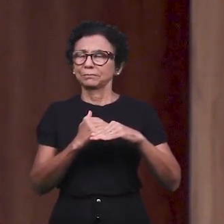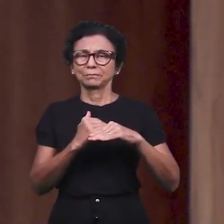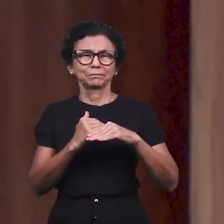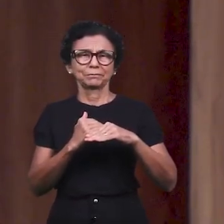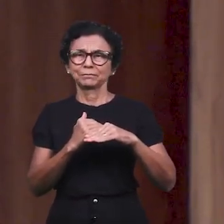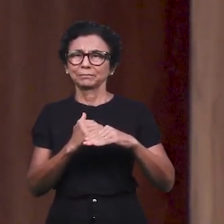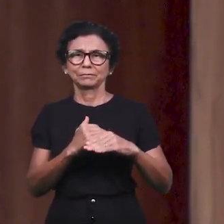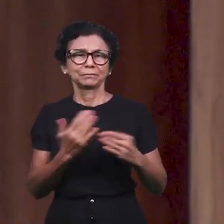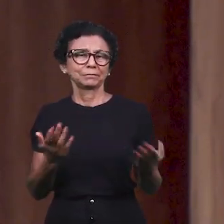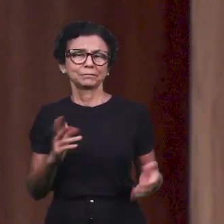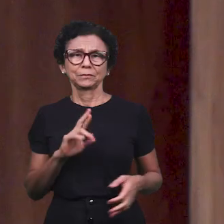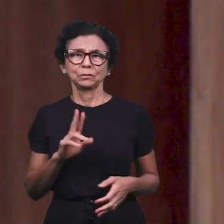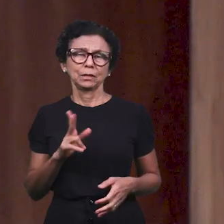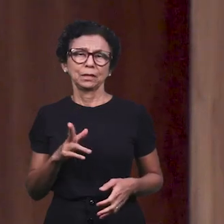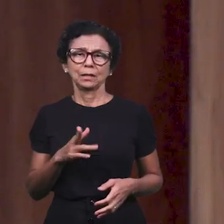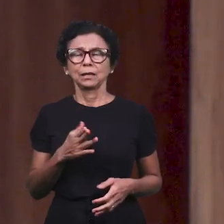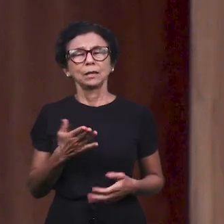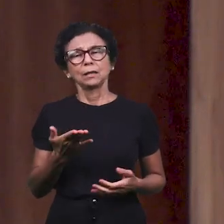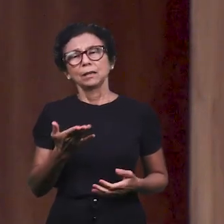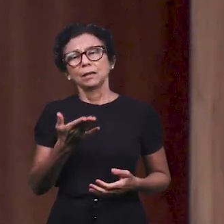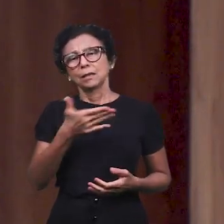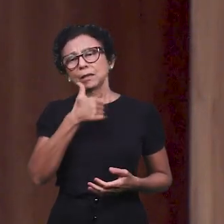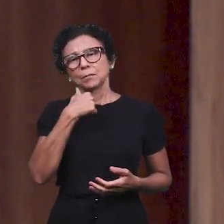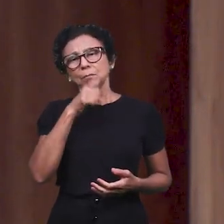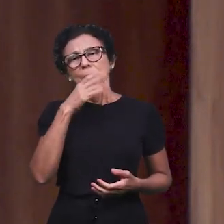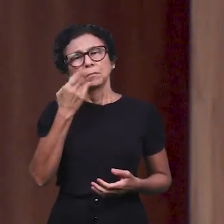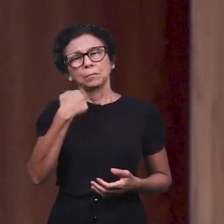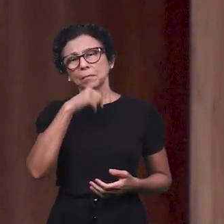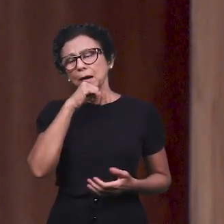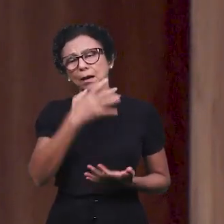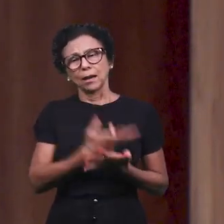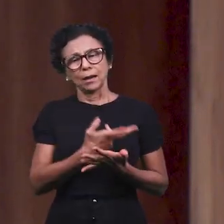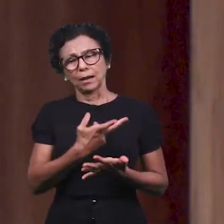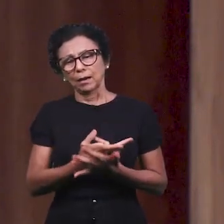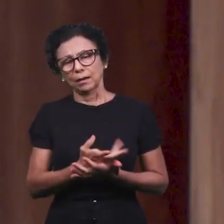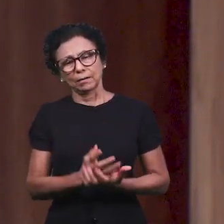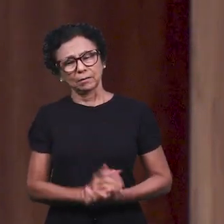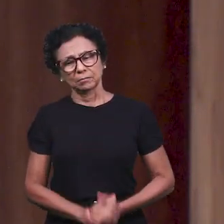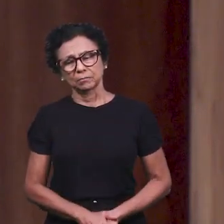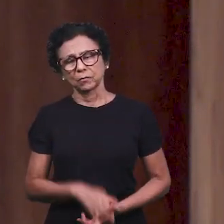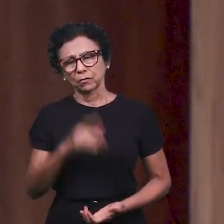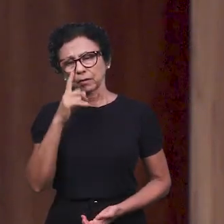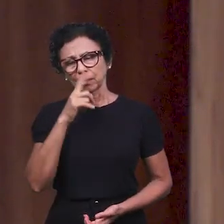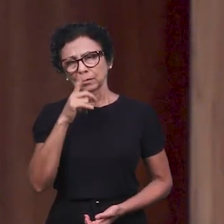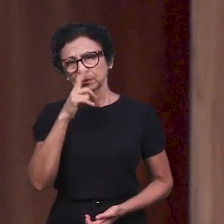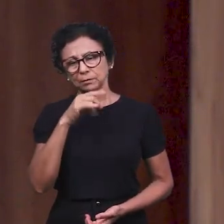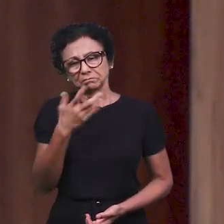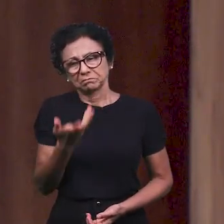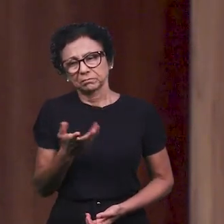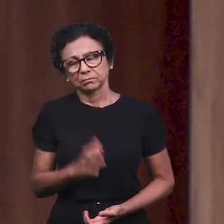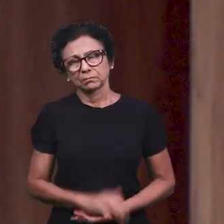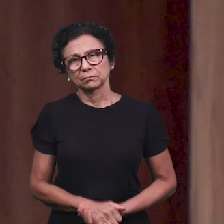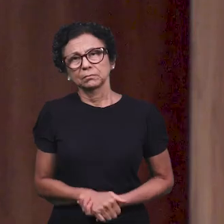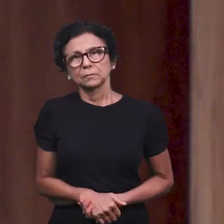alcançar. Todo pai comete erros. Todo pai comete erros.